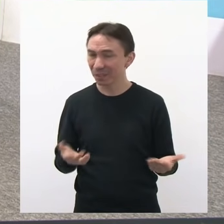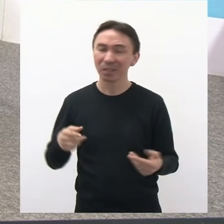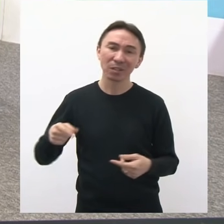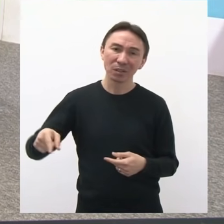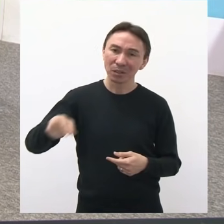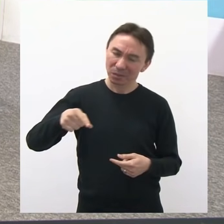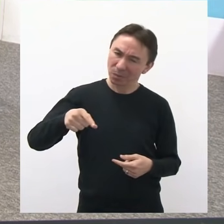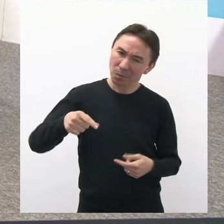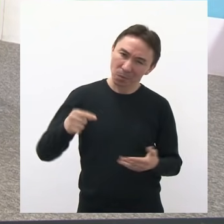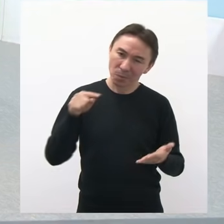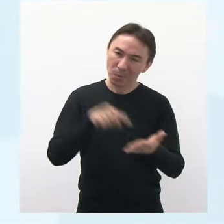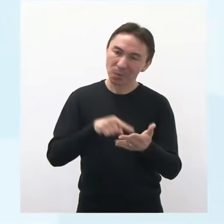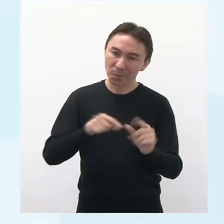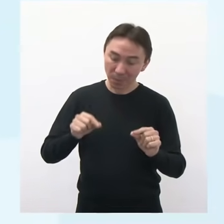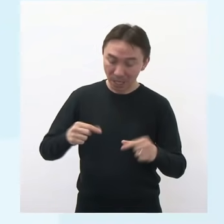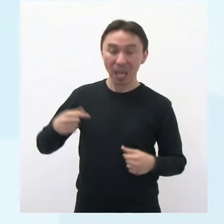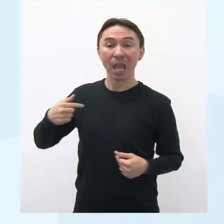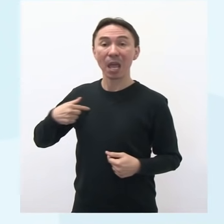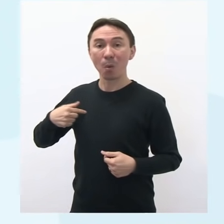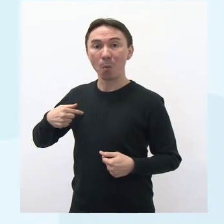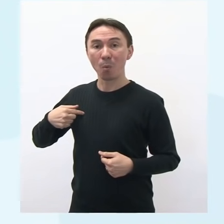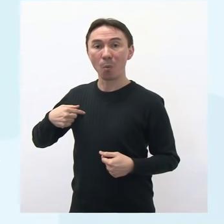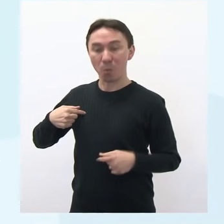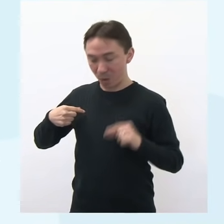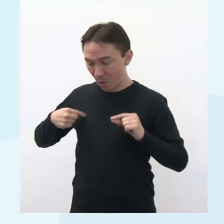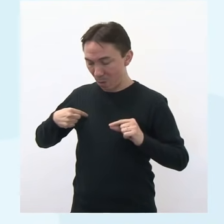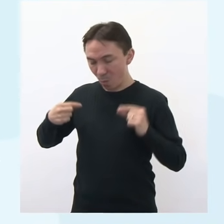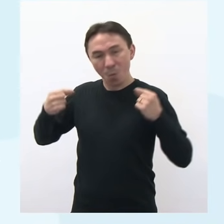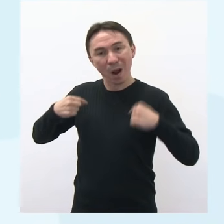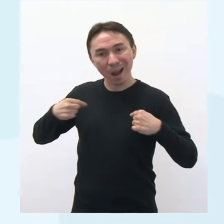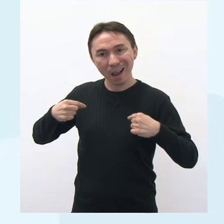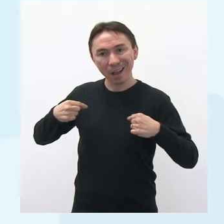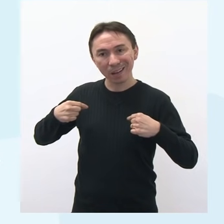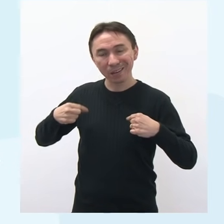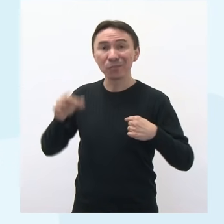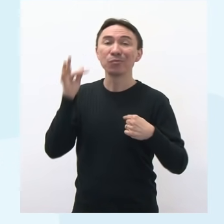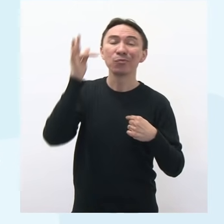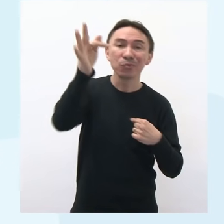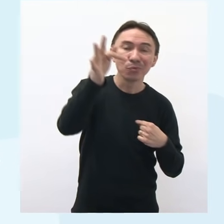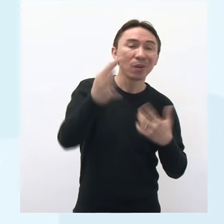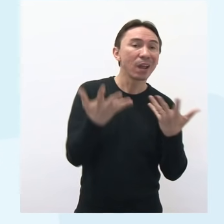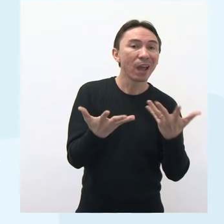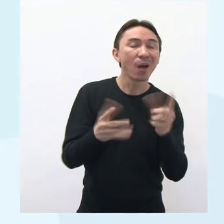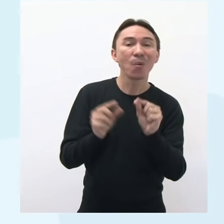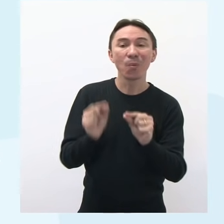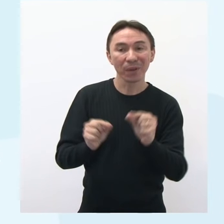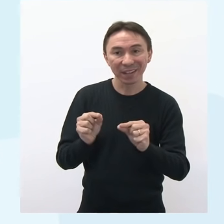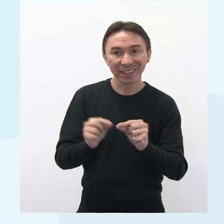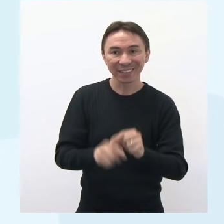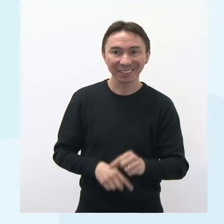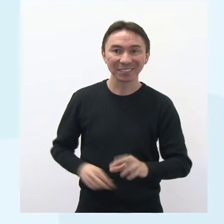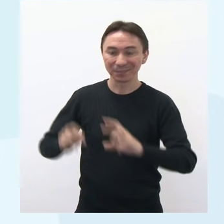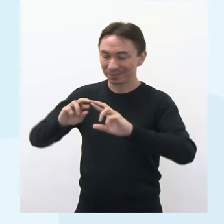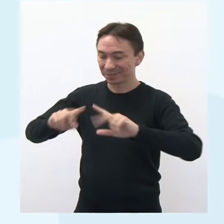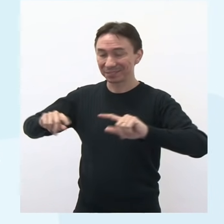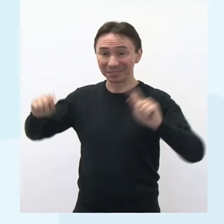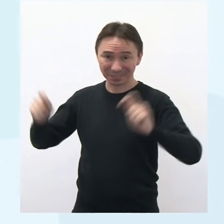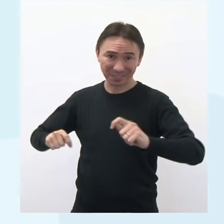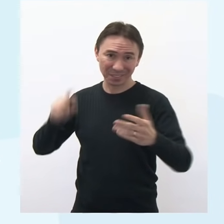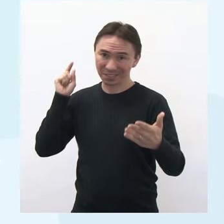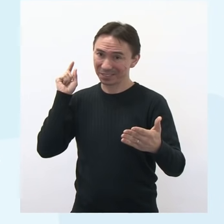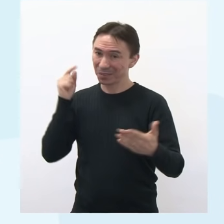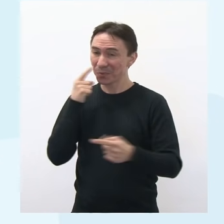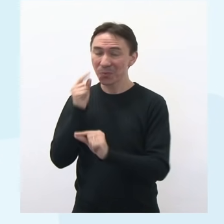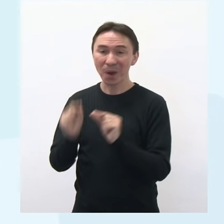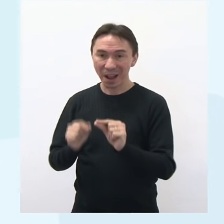e quem queremos ser. E, finalmente, as nossas competências em foco. Que hoje são foco